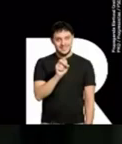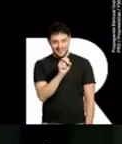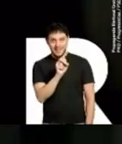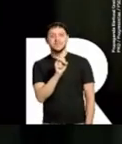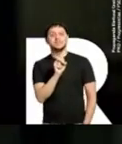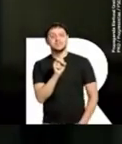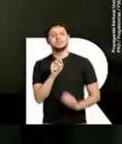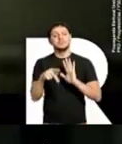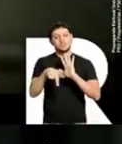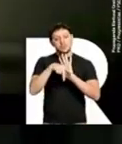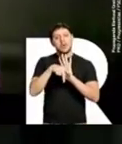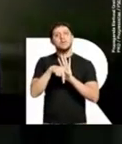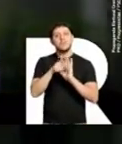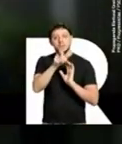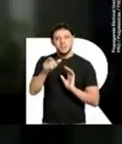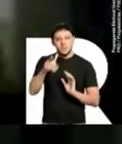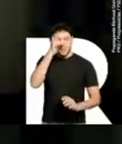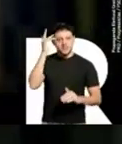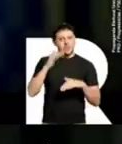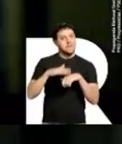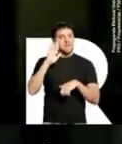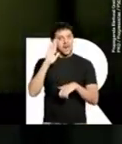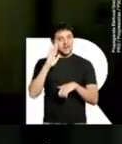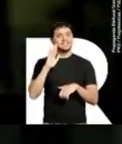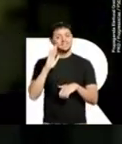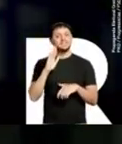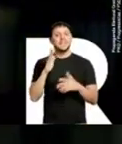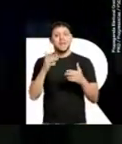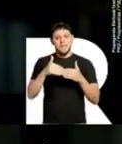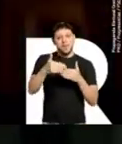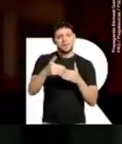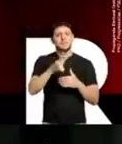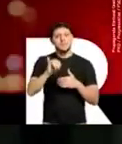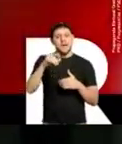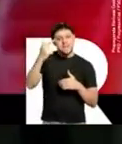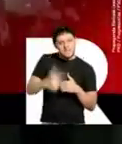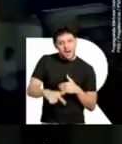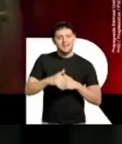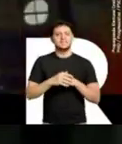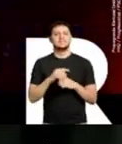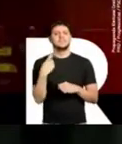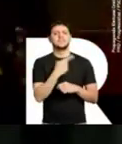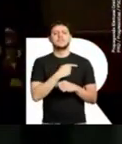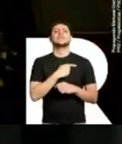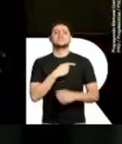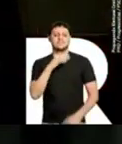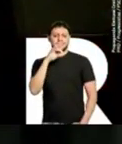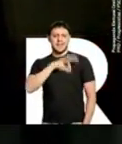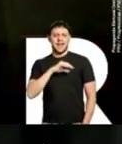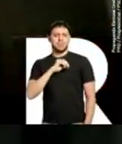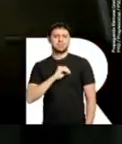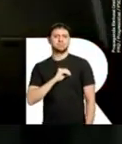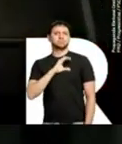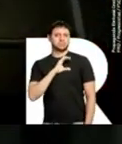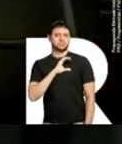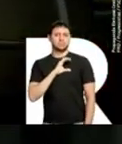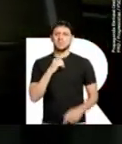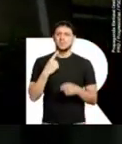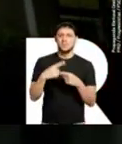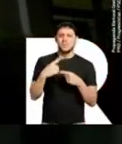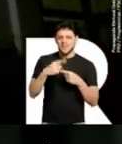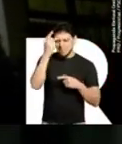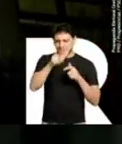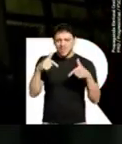guardas civis metropolitanos a mais. E no próximo mandato, vamos colocar ainda mais. Nós aumentamos o salário.